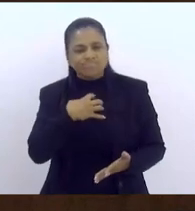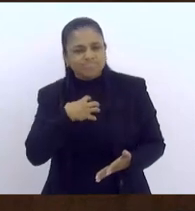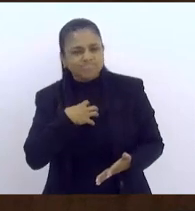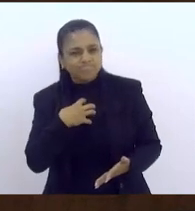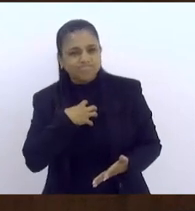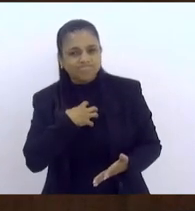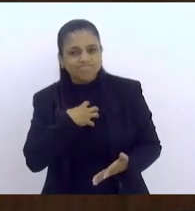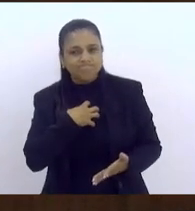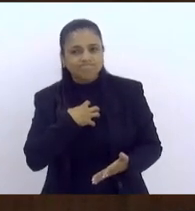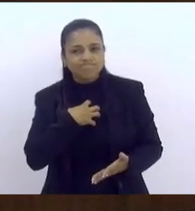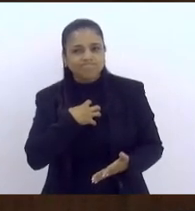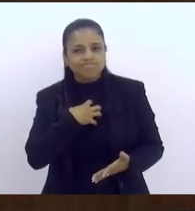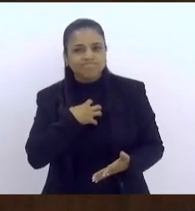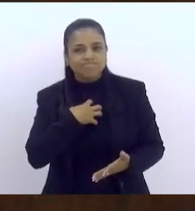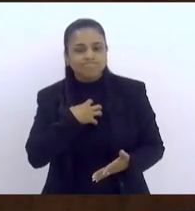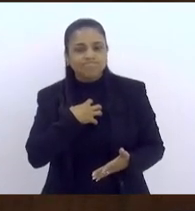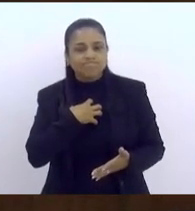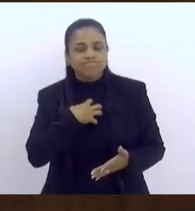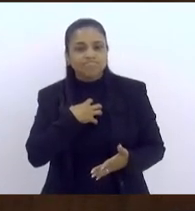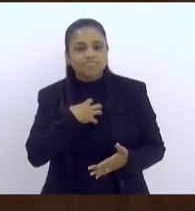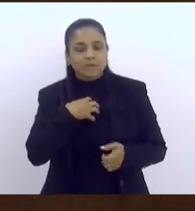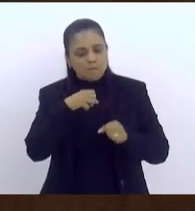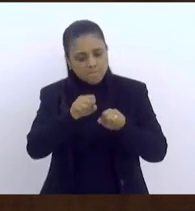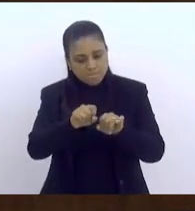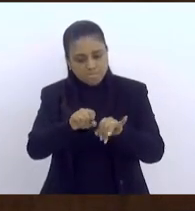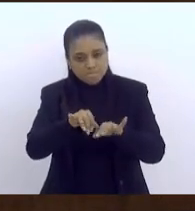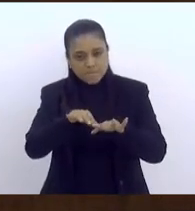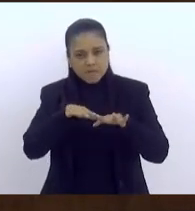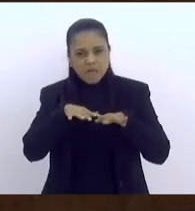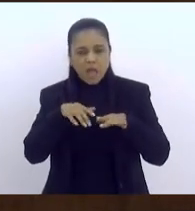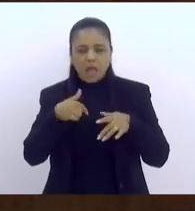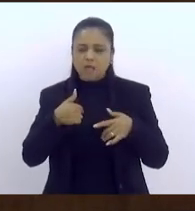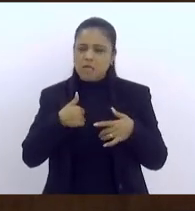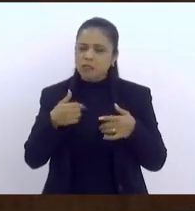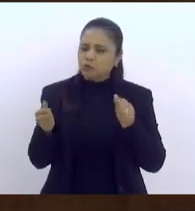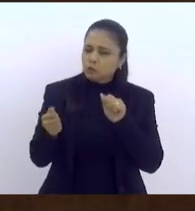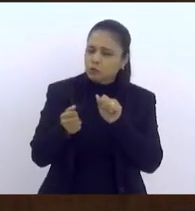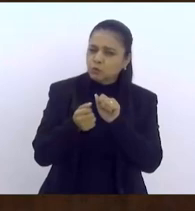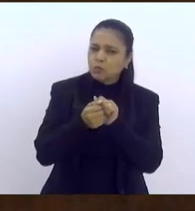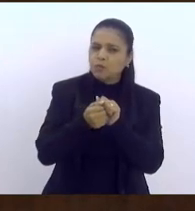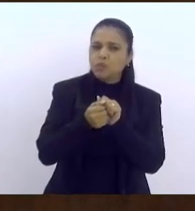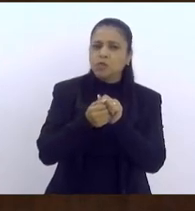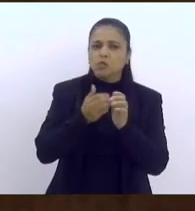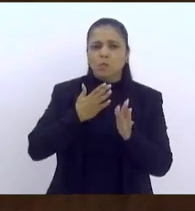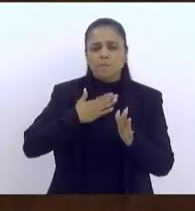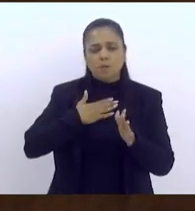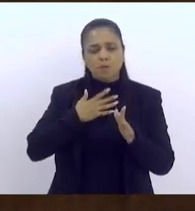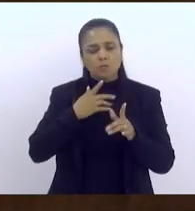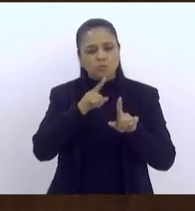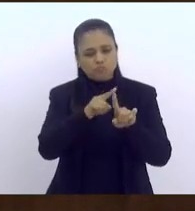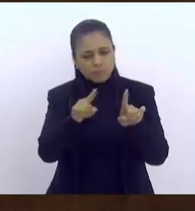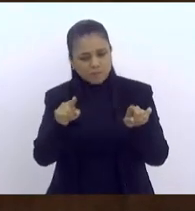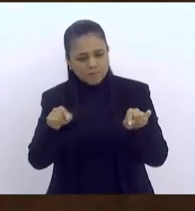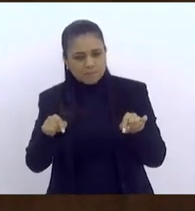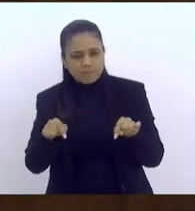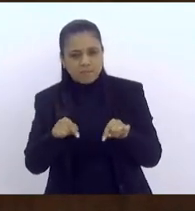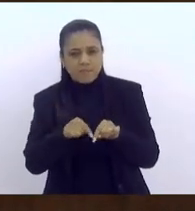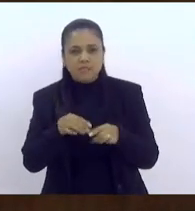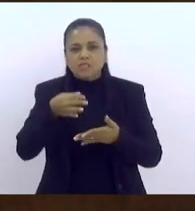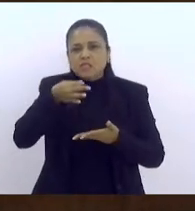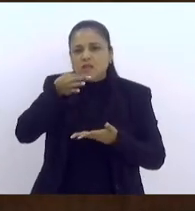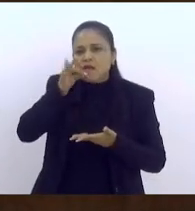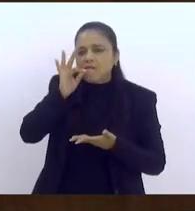de trazer ao plenário, ele passou o dia comigo, levei ele no meu gabinete, tomou